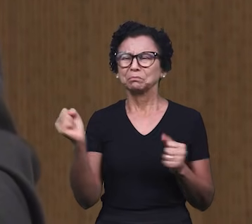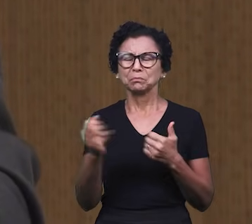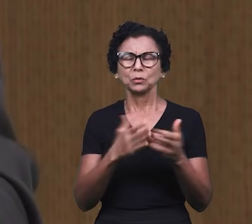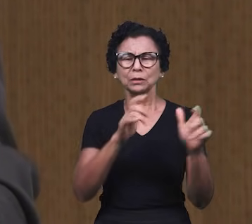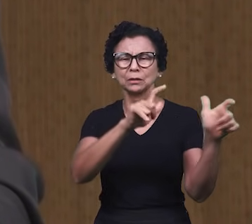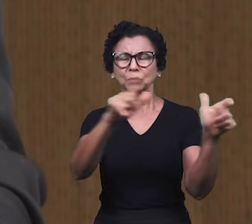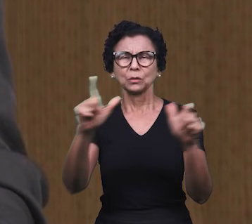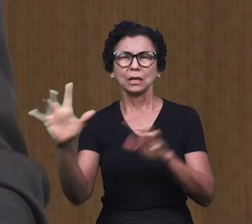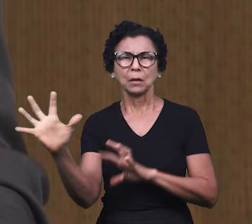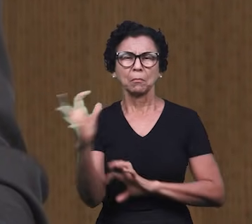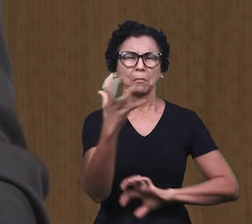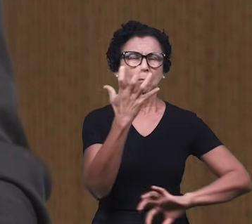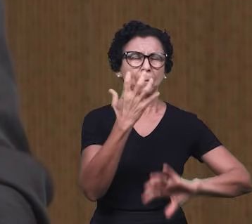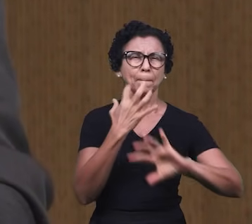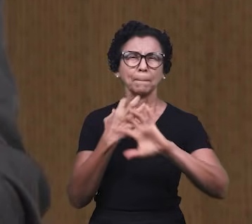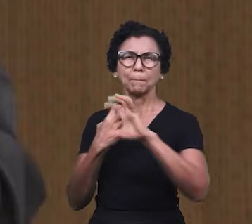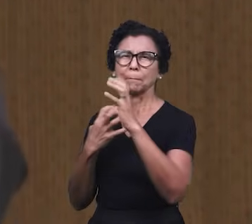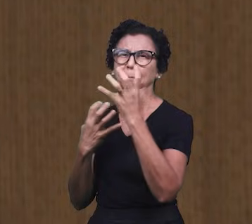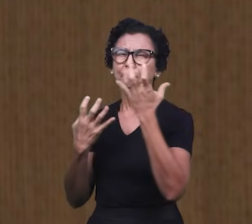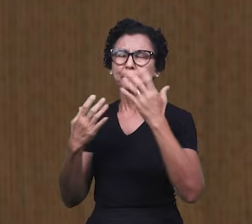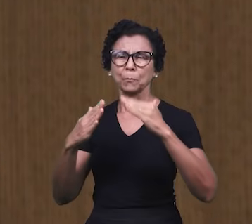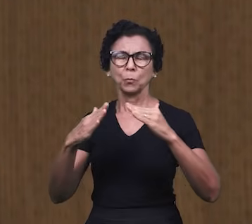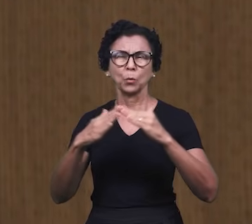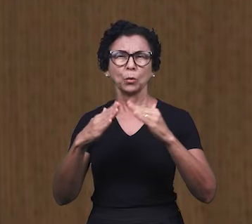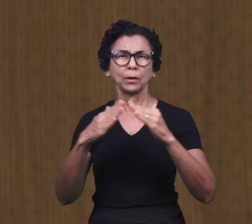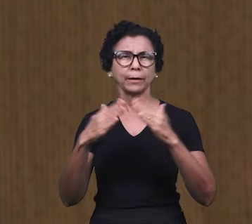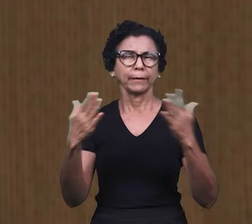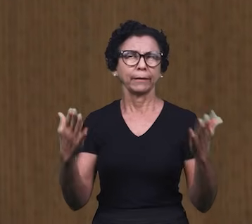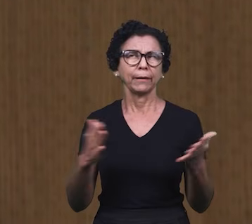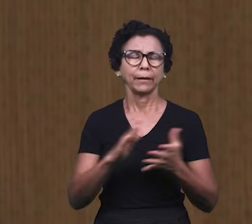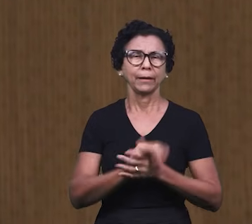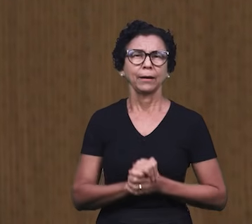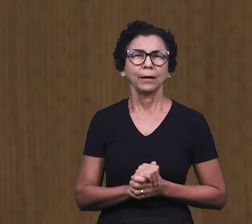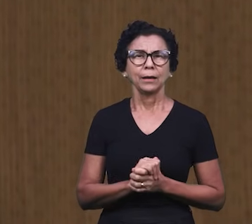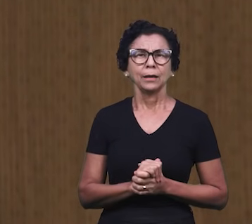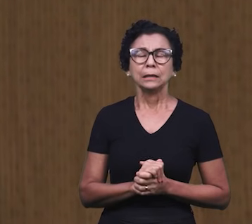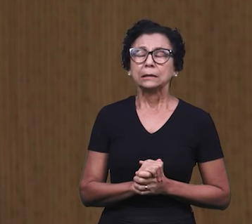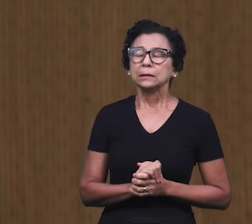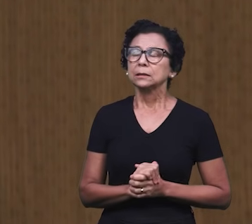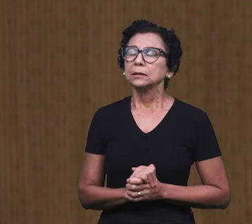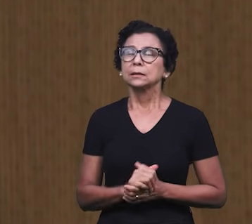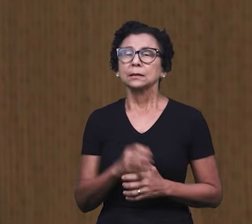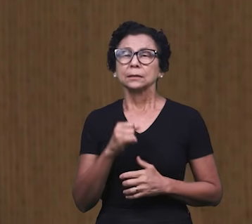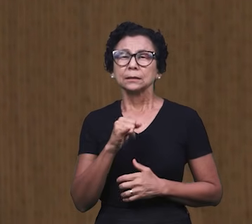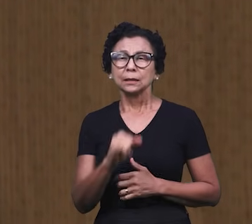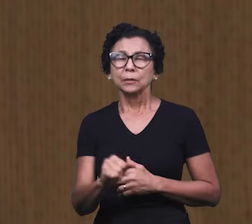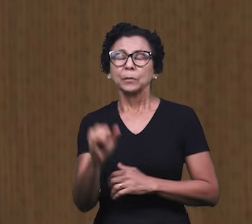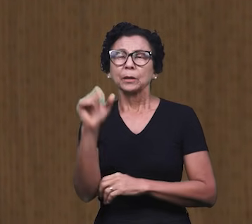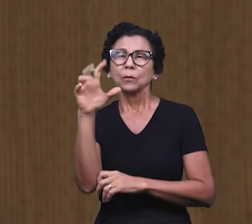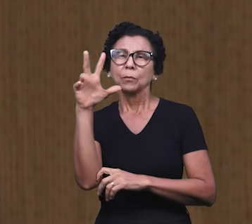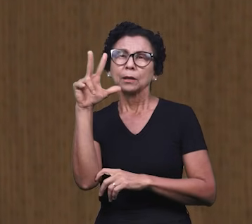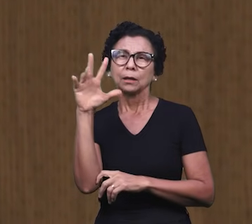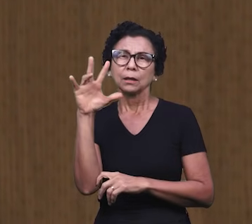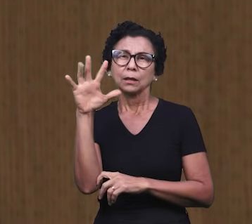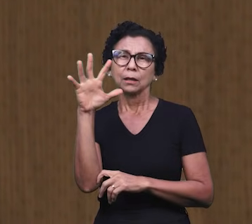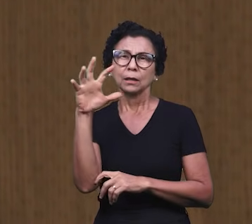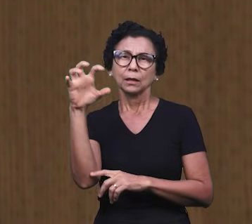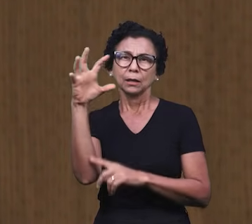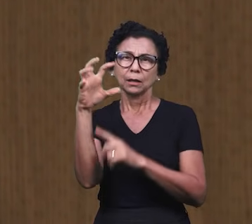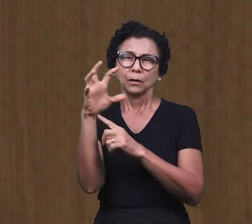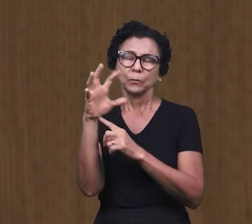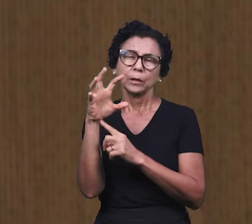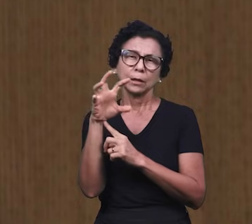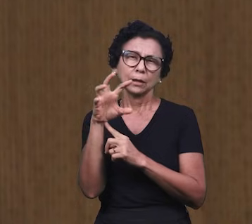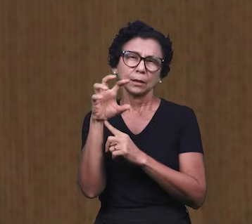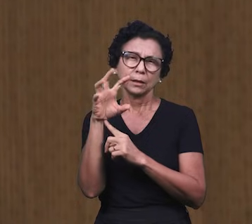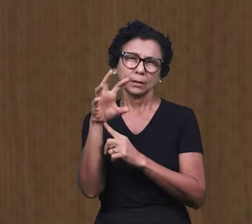estar num prédio, ela pegou uma anteninha de banda KU e um receptor, ela